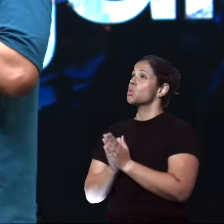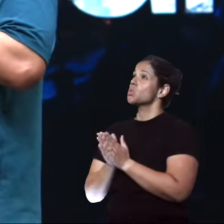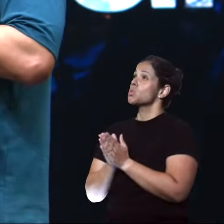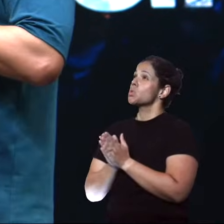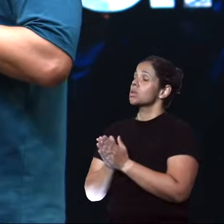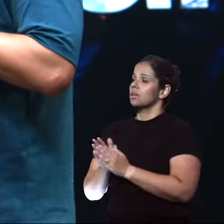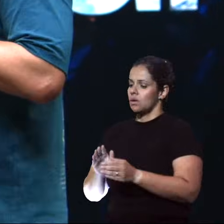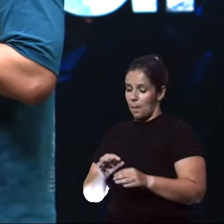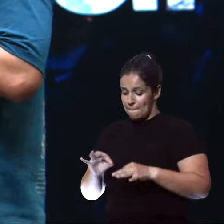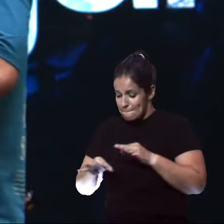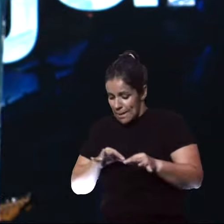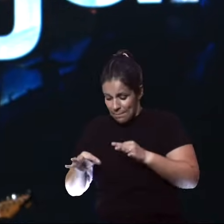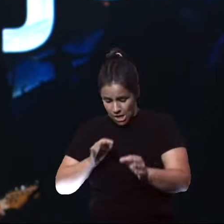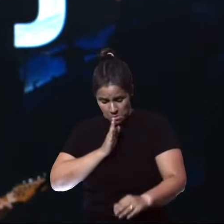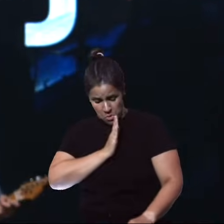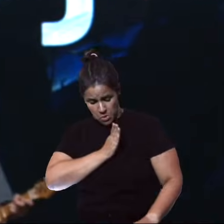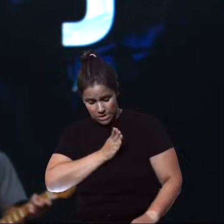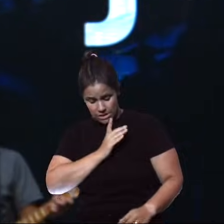célula.